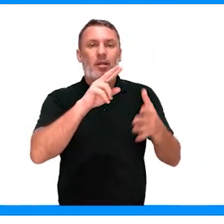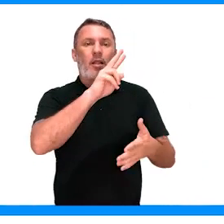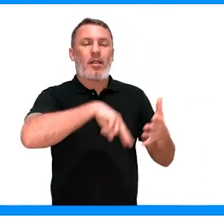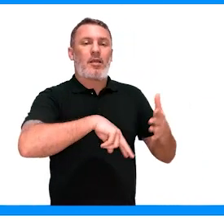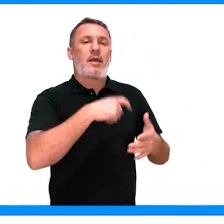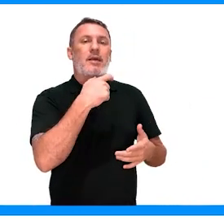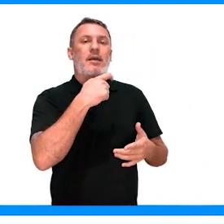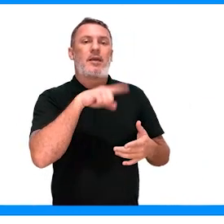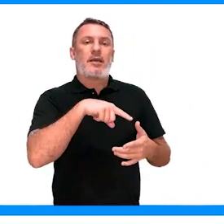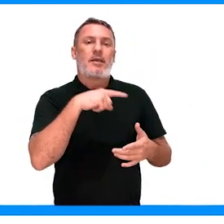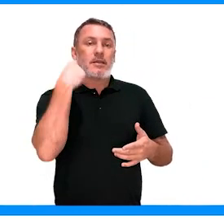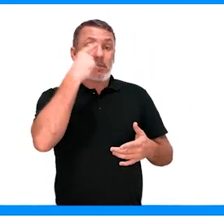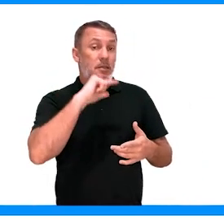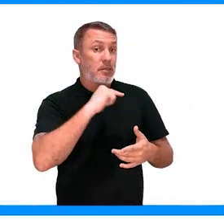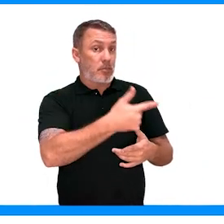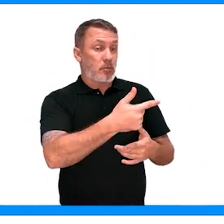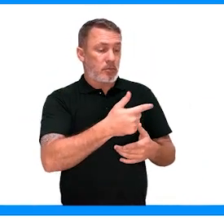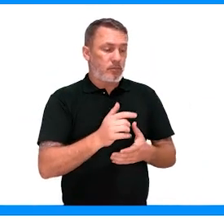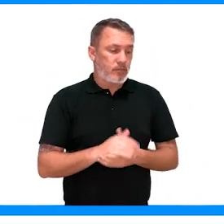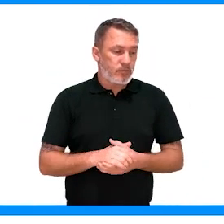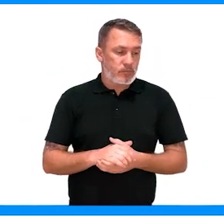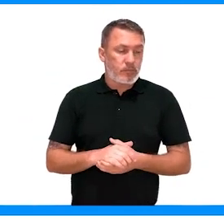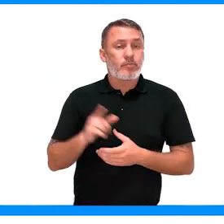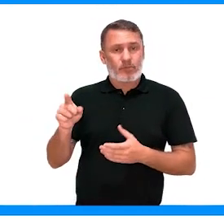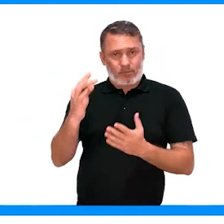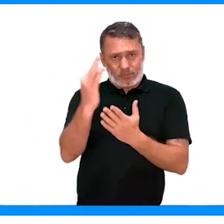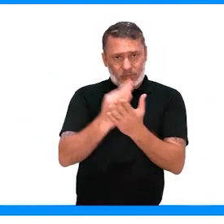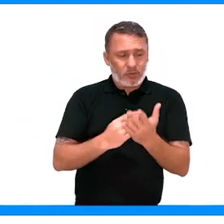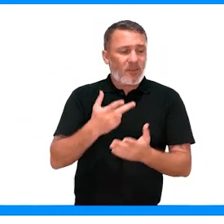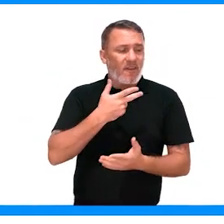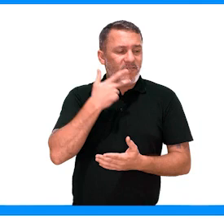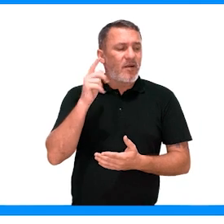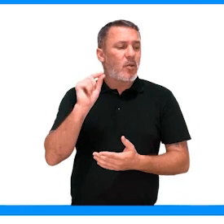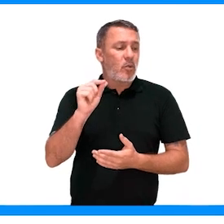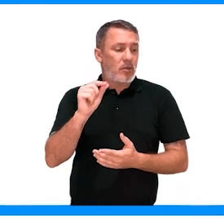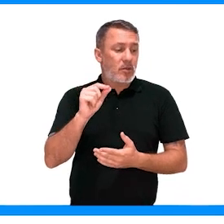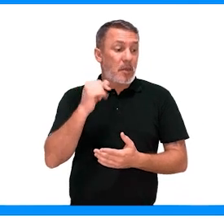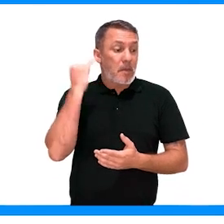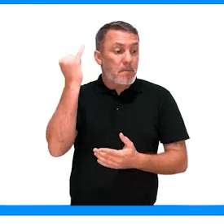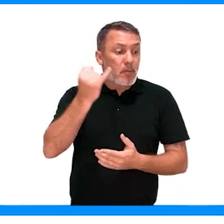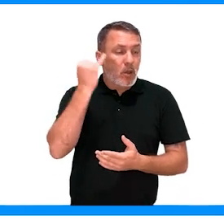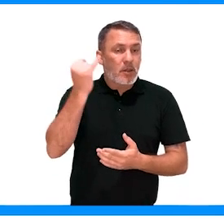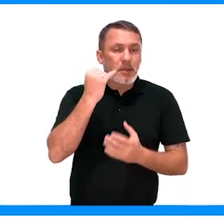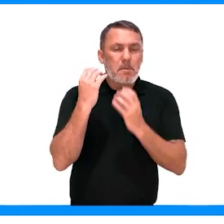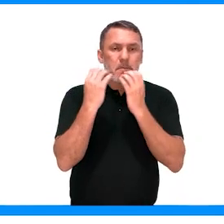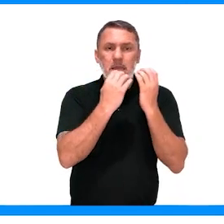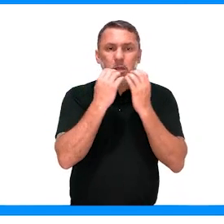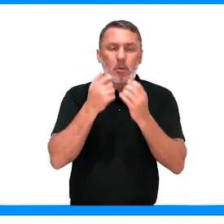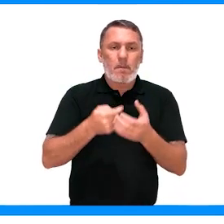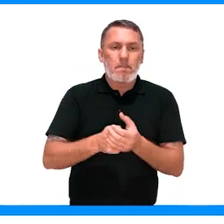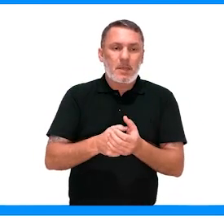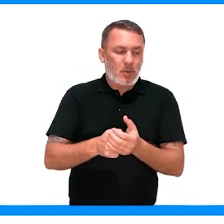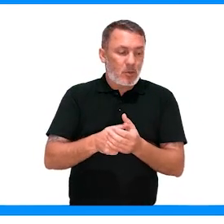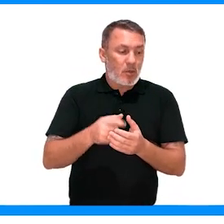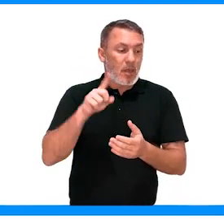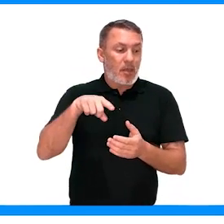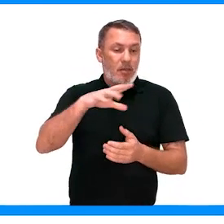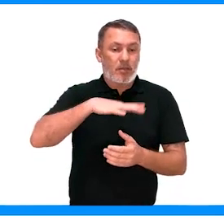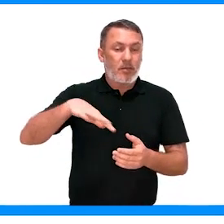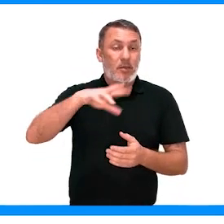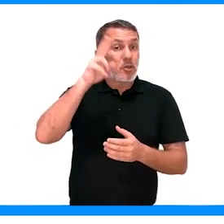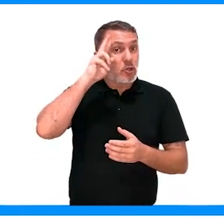depois. O texto destaca a importância do milho na história do Peru. Informa que os antigos agricultores